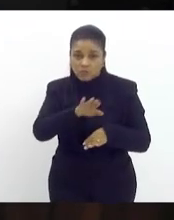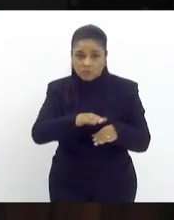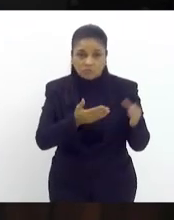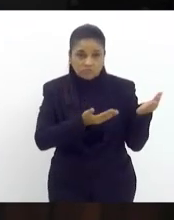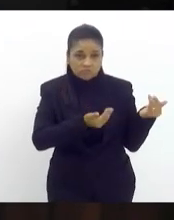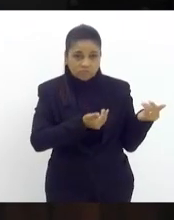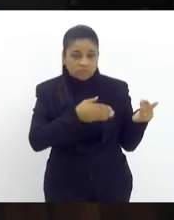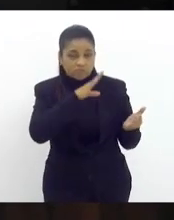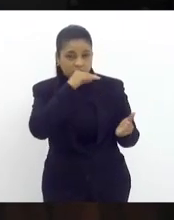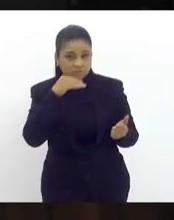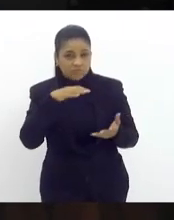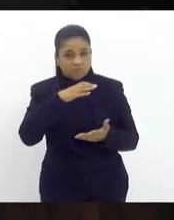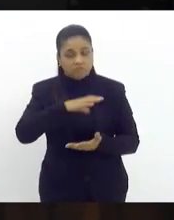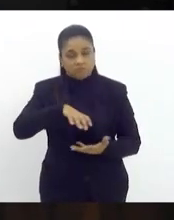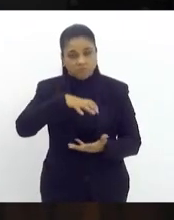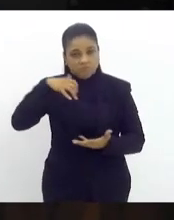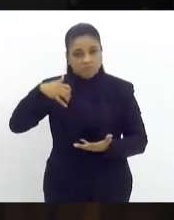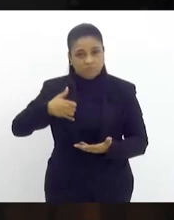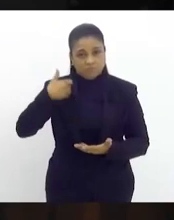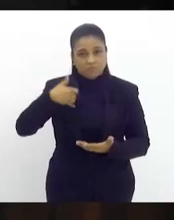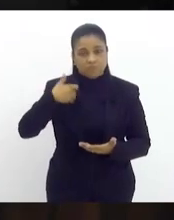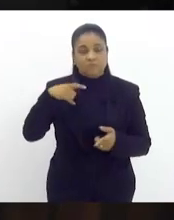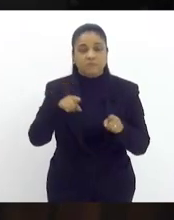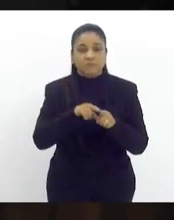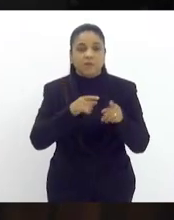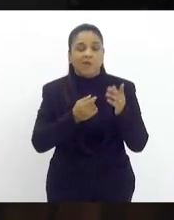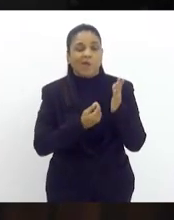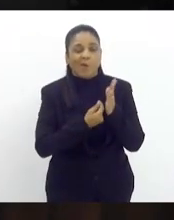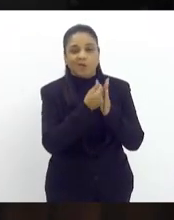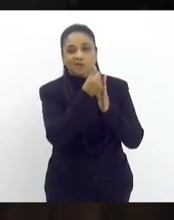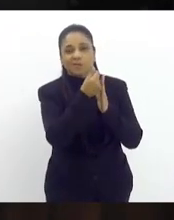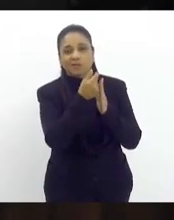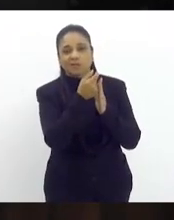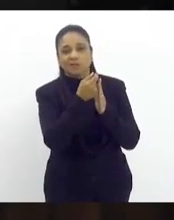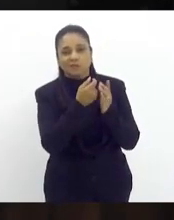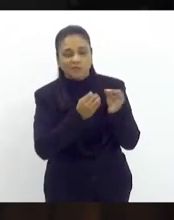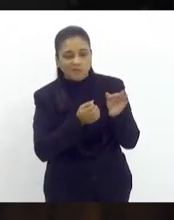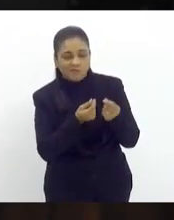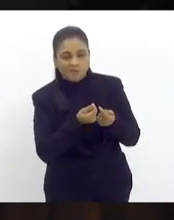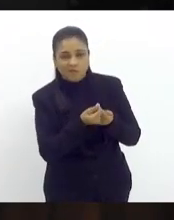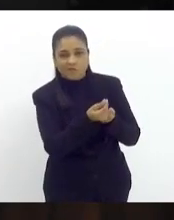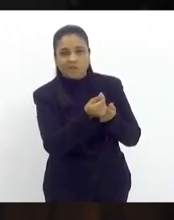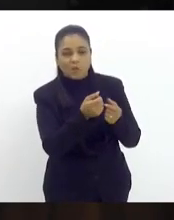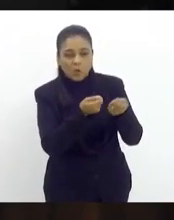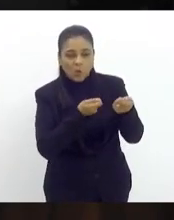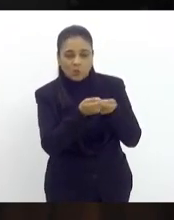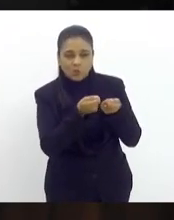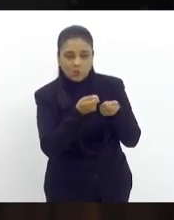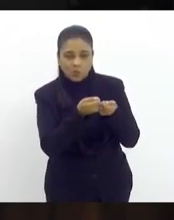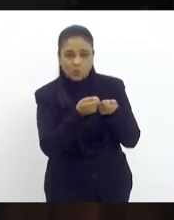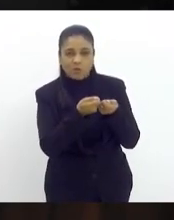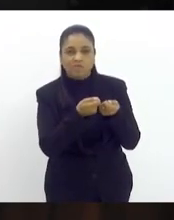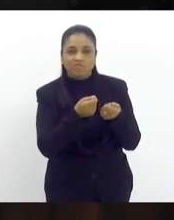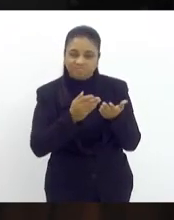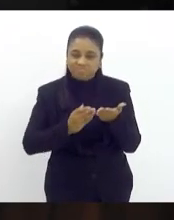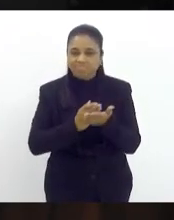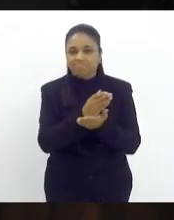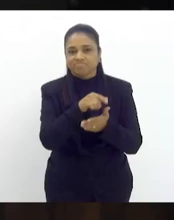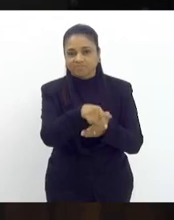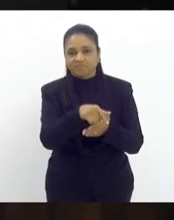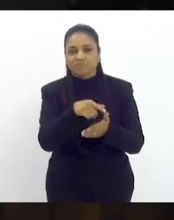adolescente e do idoso favorável e de orçamento, finanças, fiscalização financeira e controle favorável.